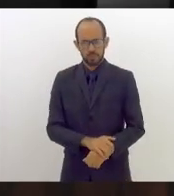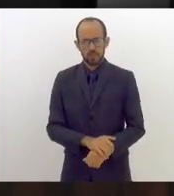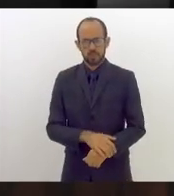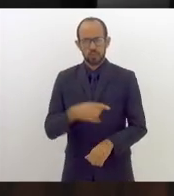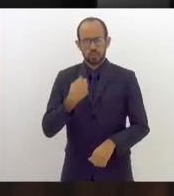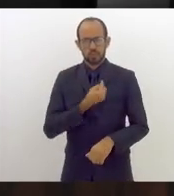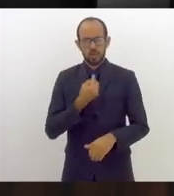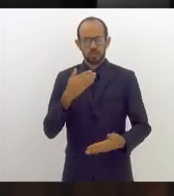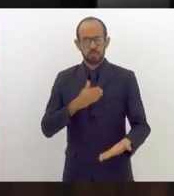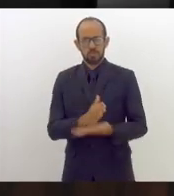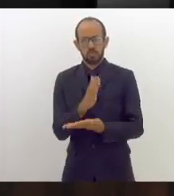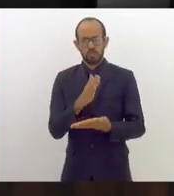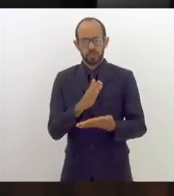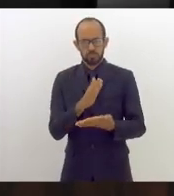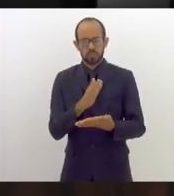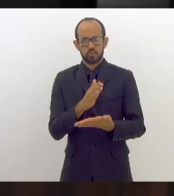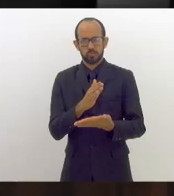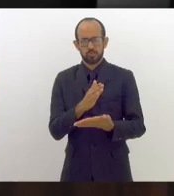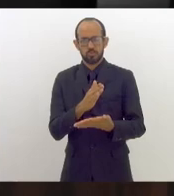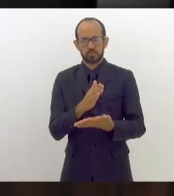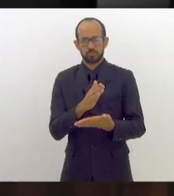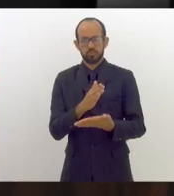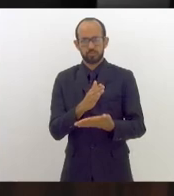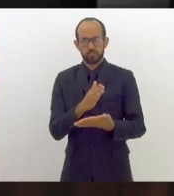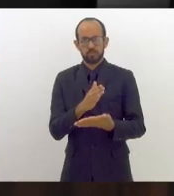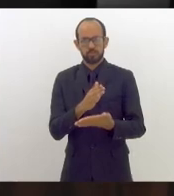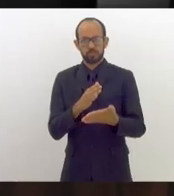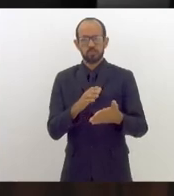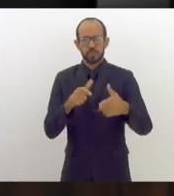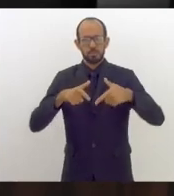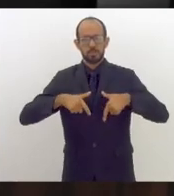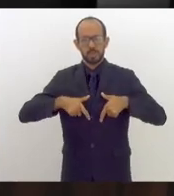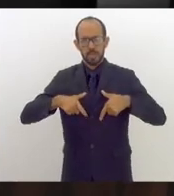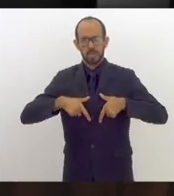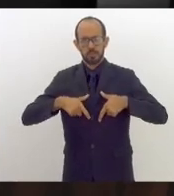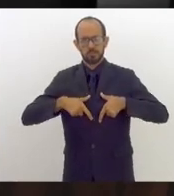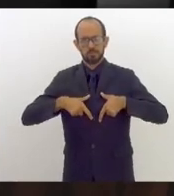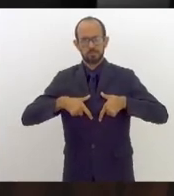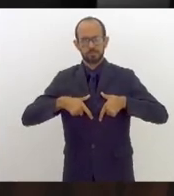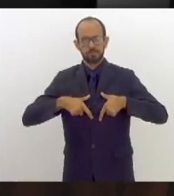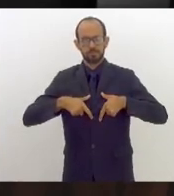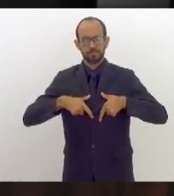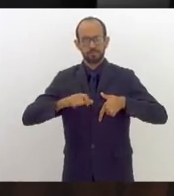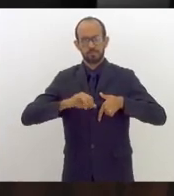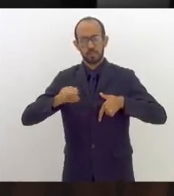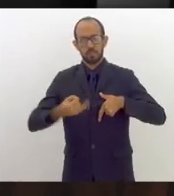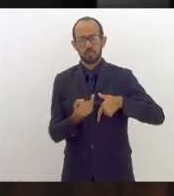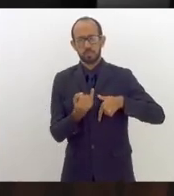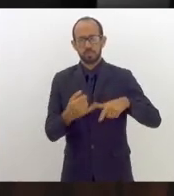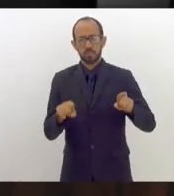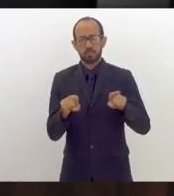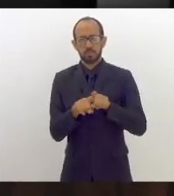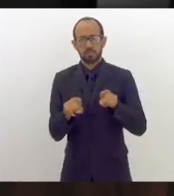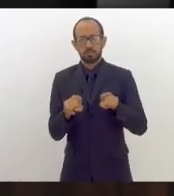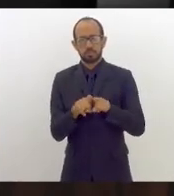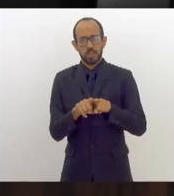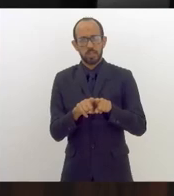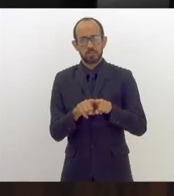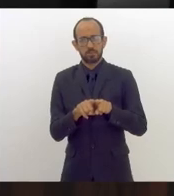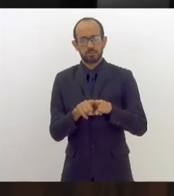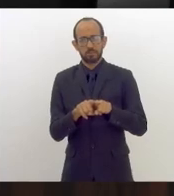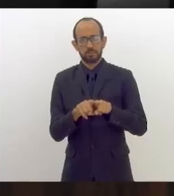aprovamos a medalha e a oportunidade foi